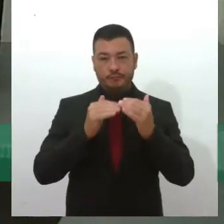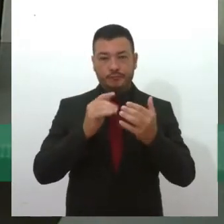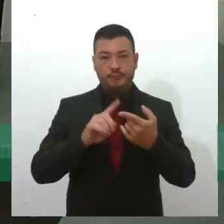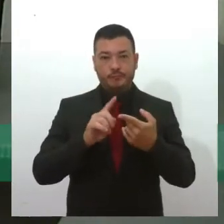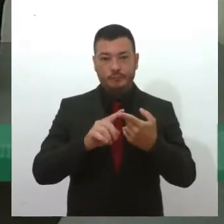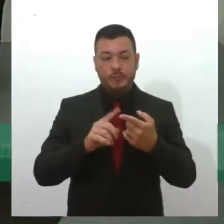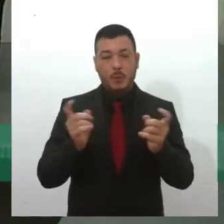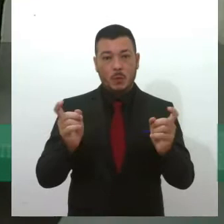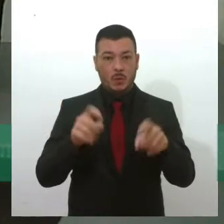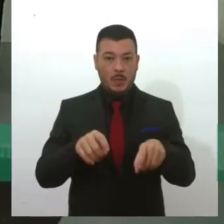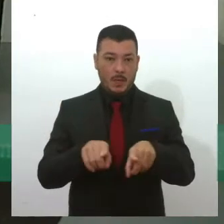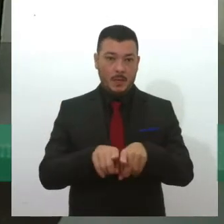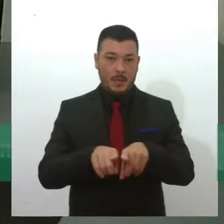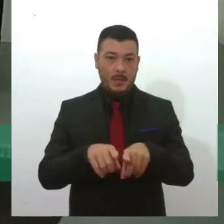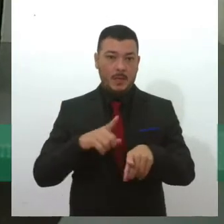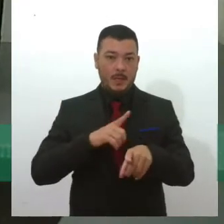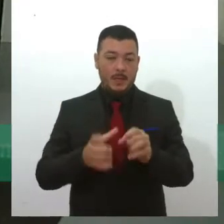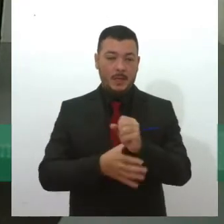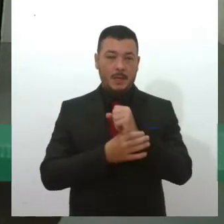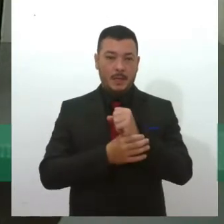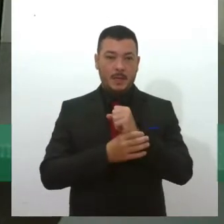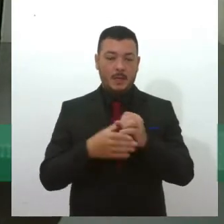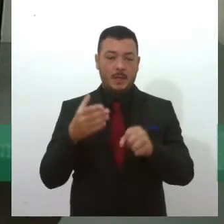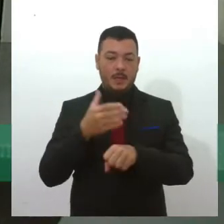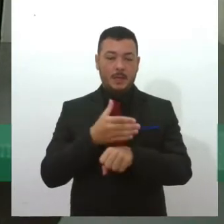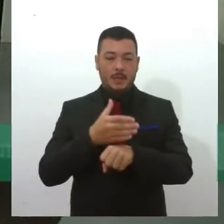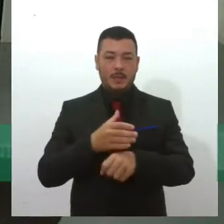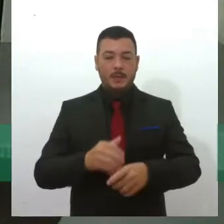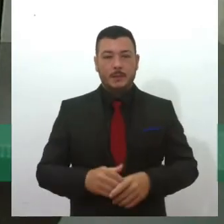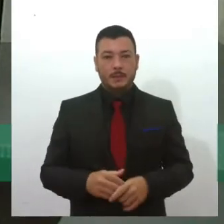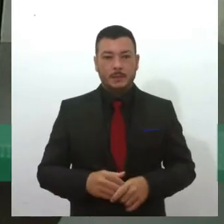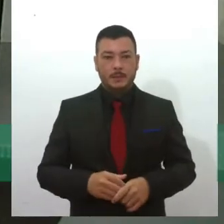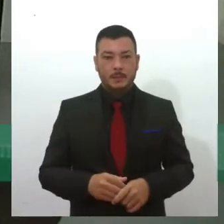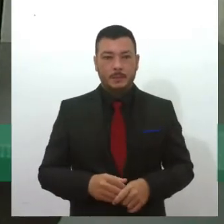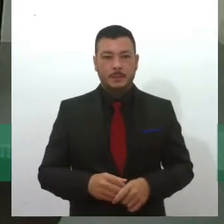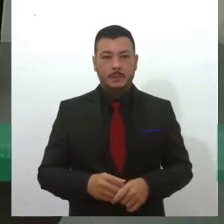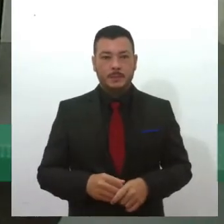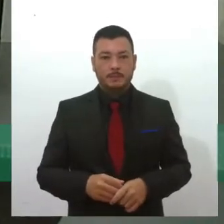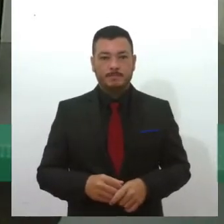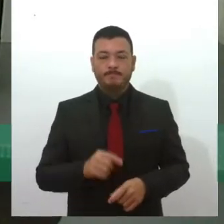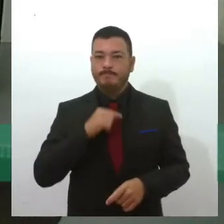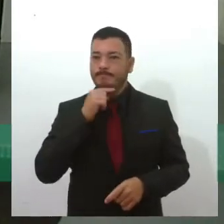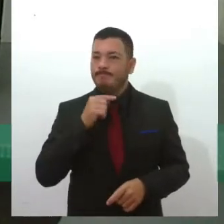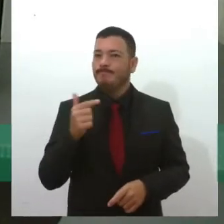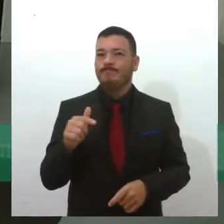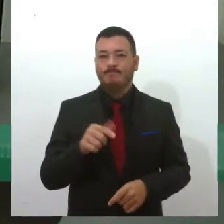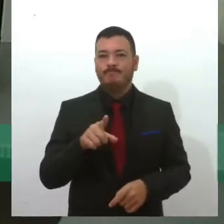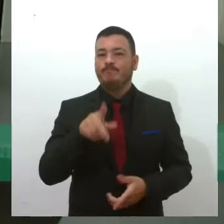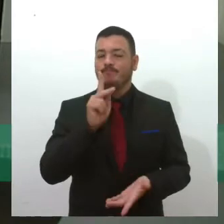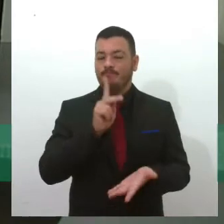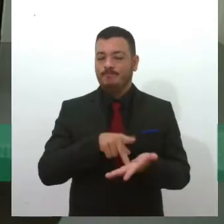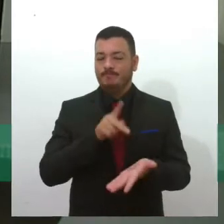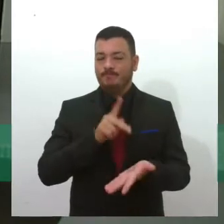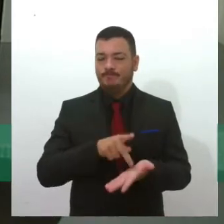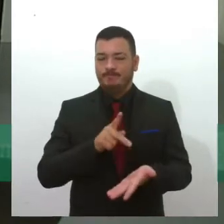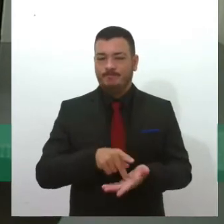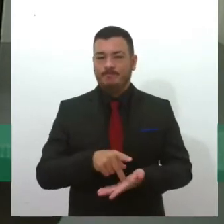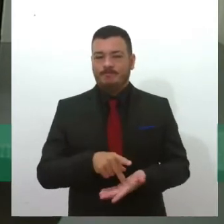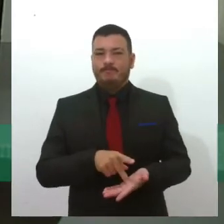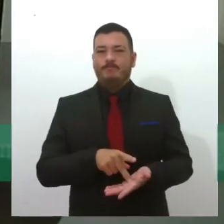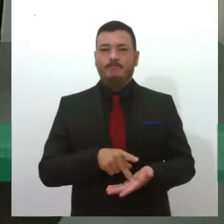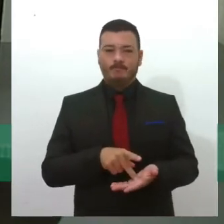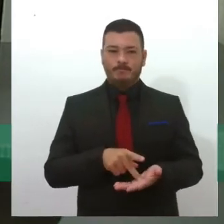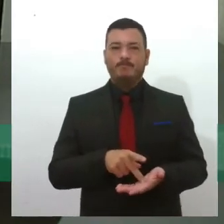a possibilidade de ter essa garantia dos acessos. Sem sombra de dúvida, a lei de acesso à informação, ela é